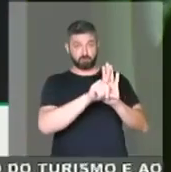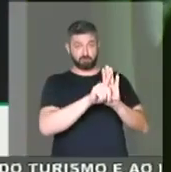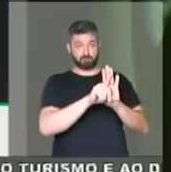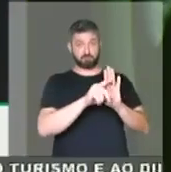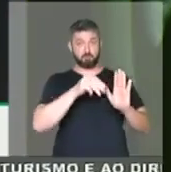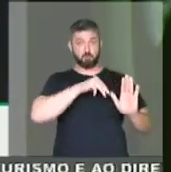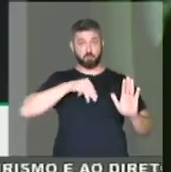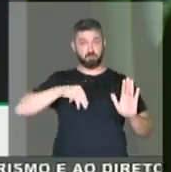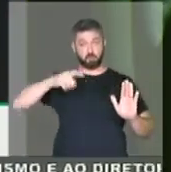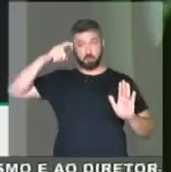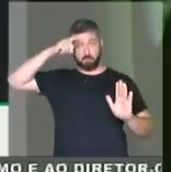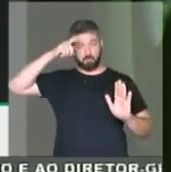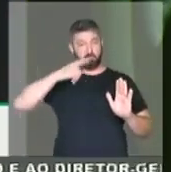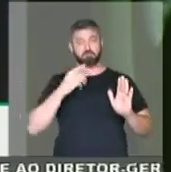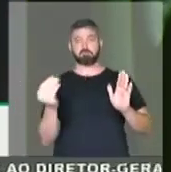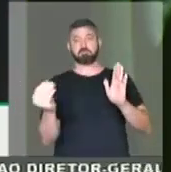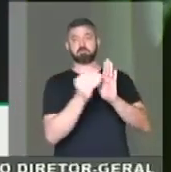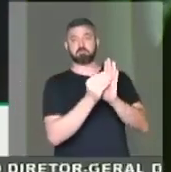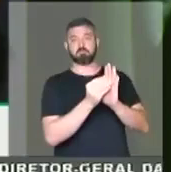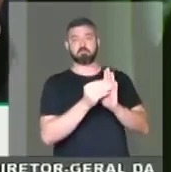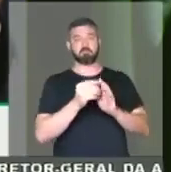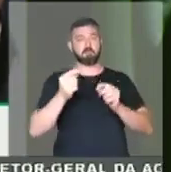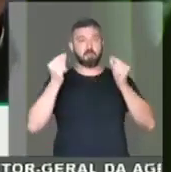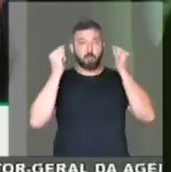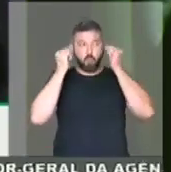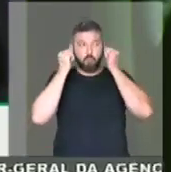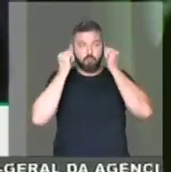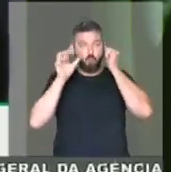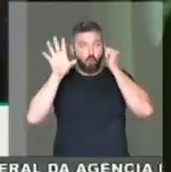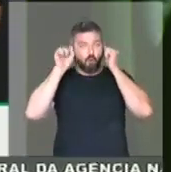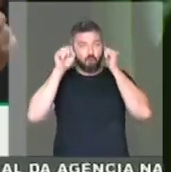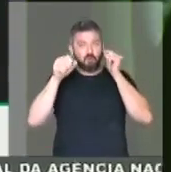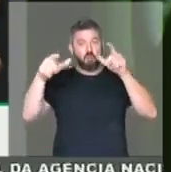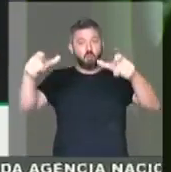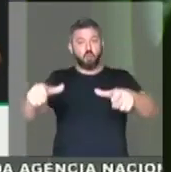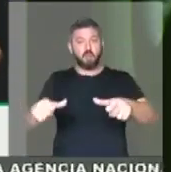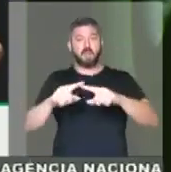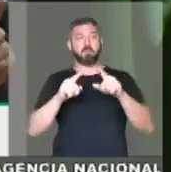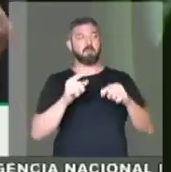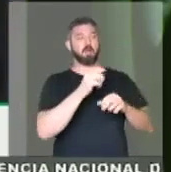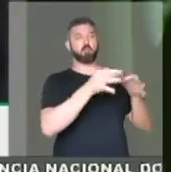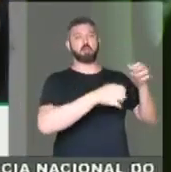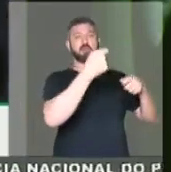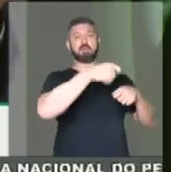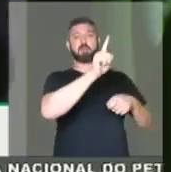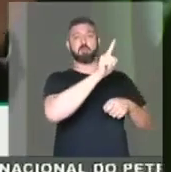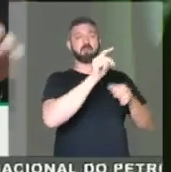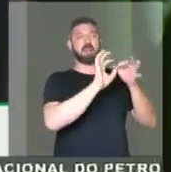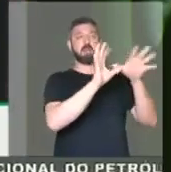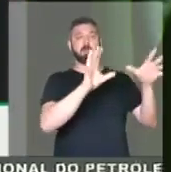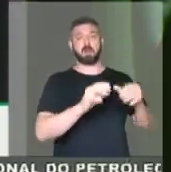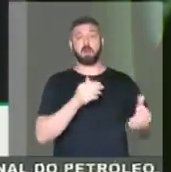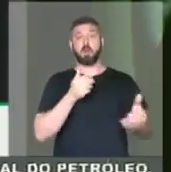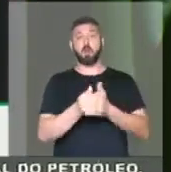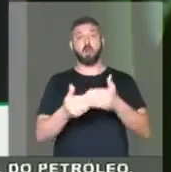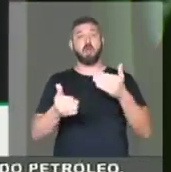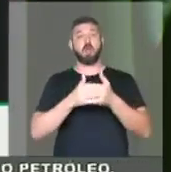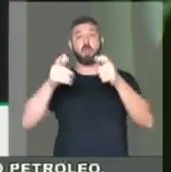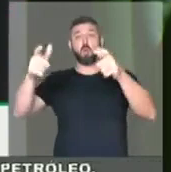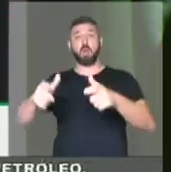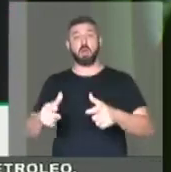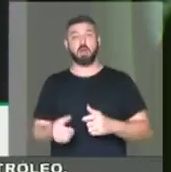da Justiça que se pudesse colocar escuta ambiente sem autorização judicial em qualquer lugar de acesso ao